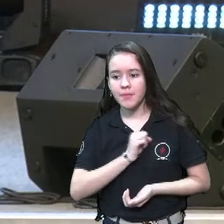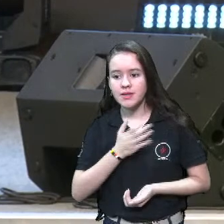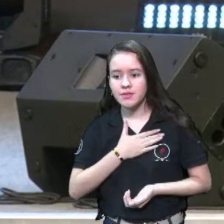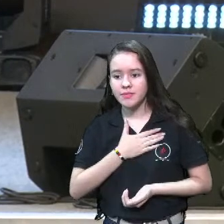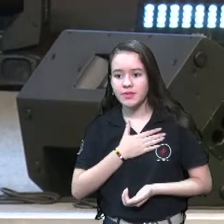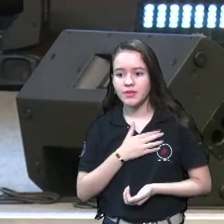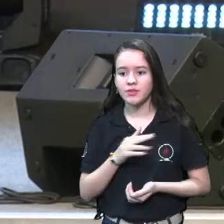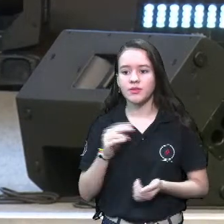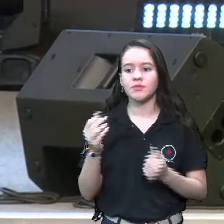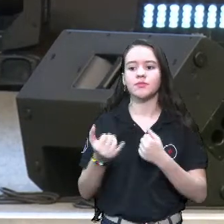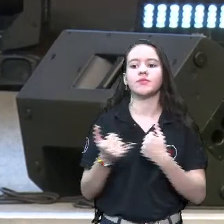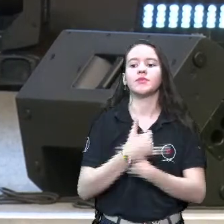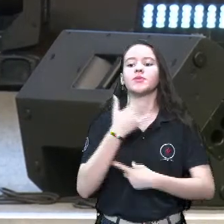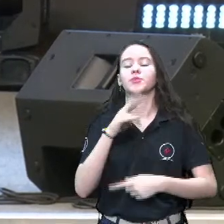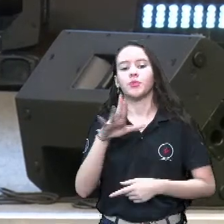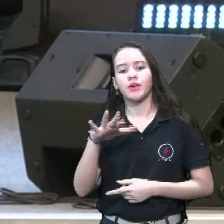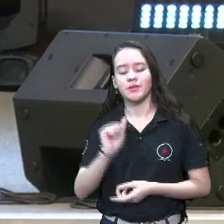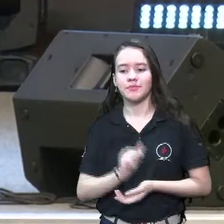isso.